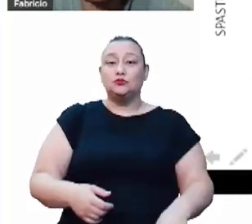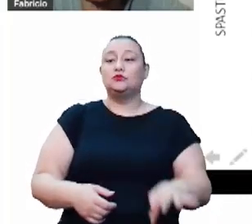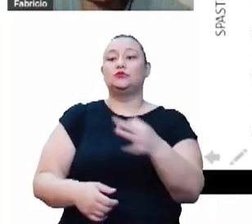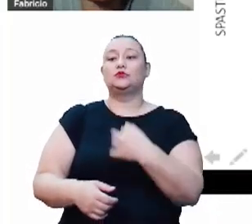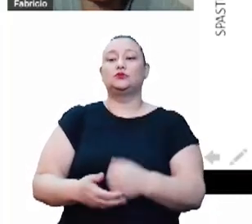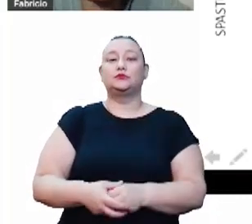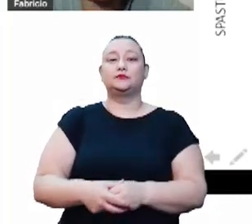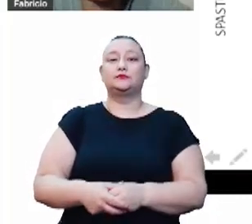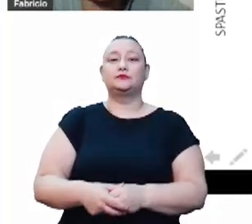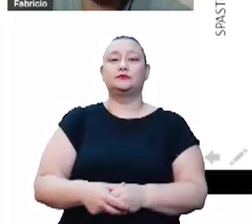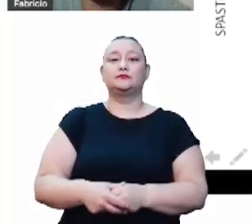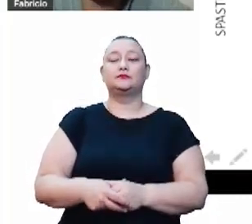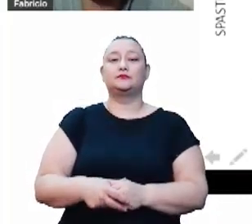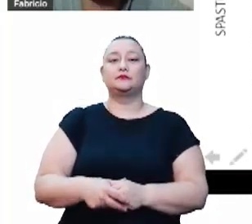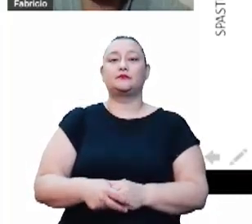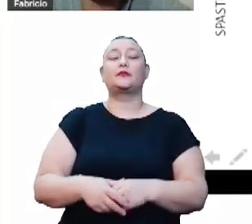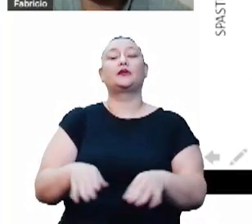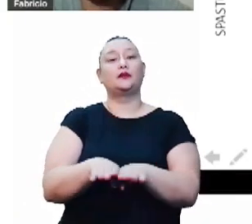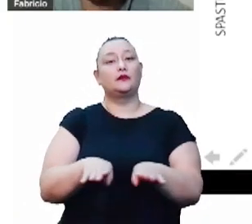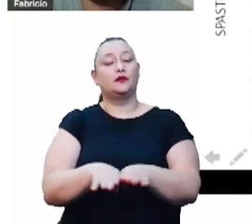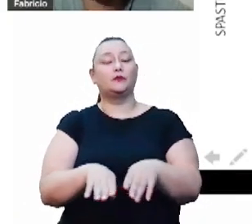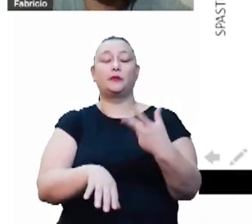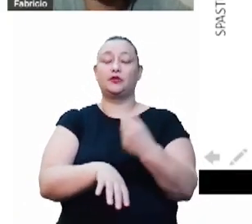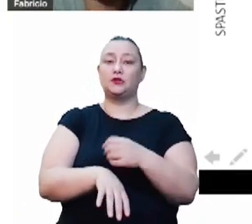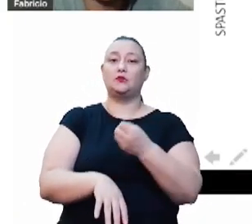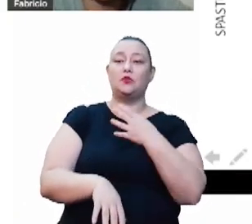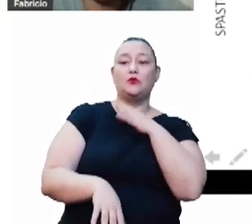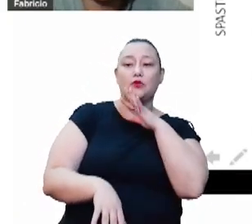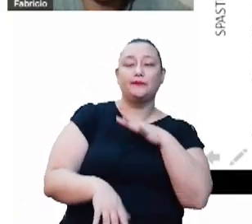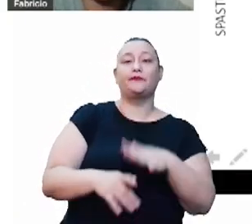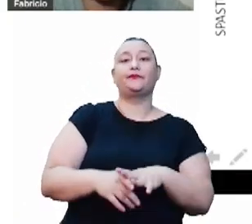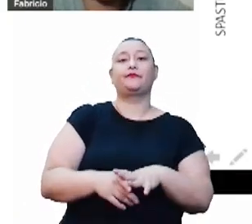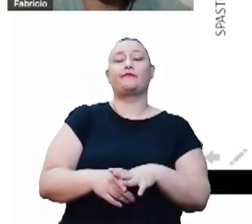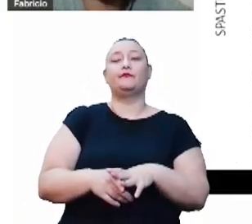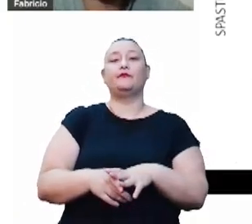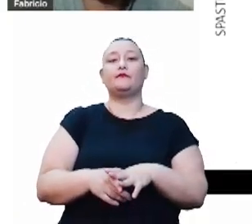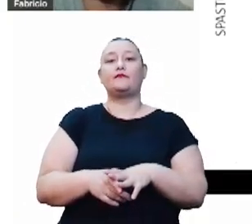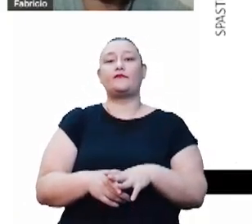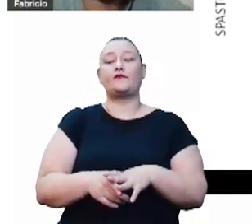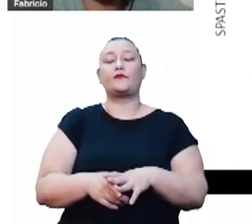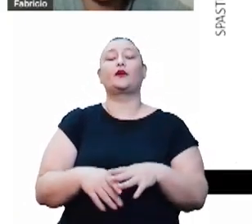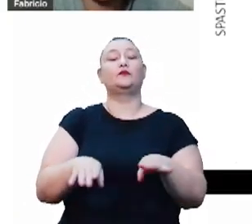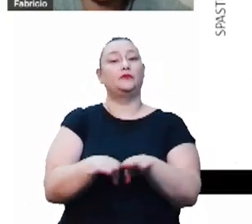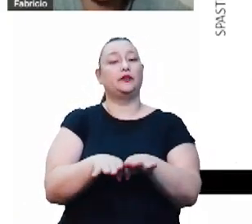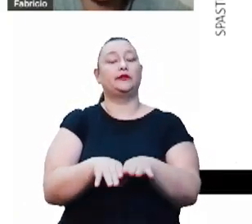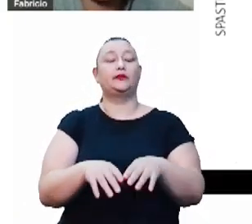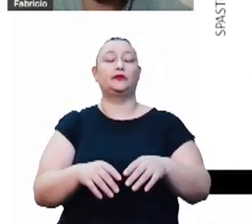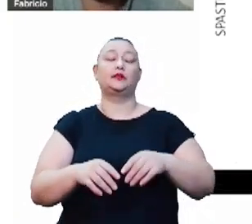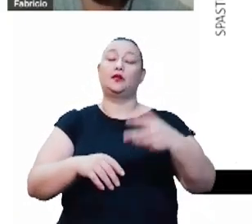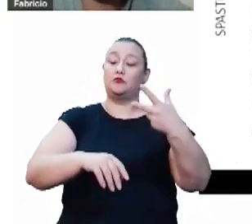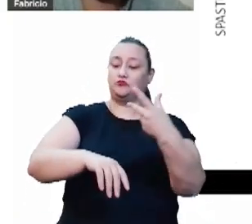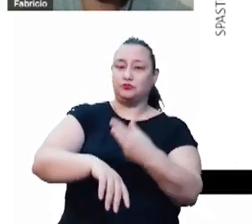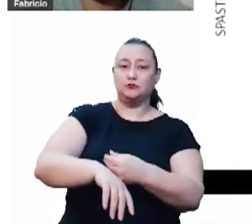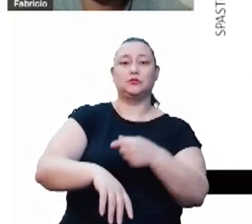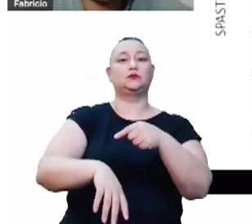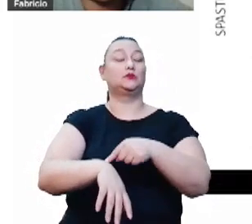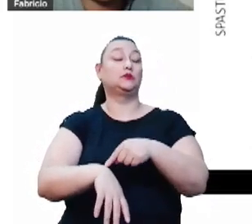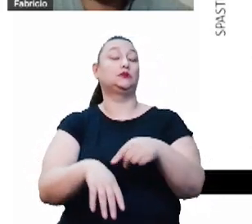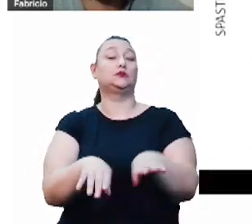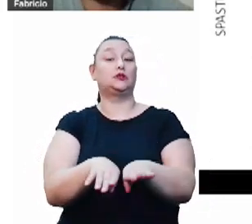a gente viu se o medicamento era seguro. Então, observou se tinha efeito adverso tanto na hora da aplicação, quanto